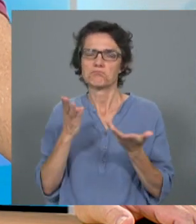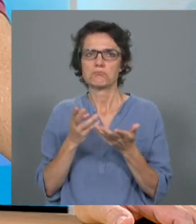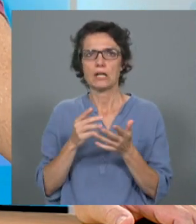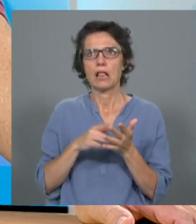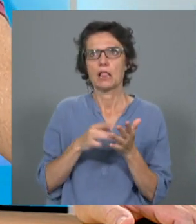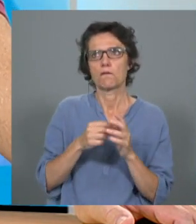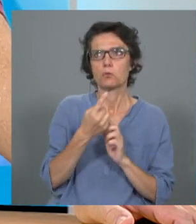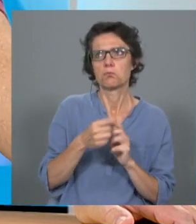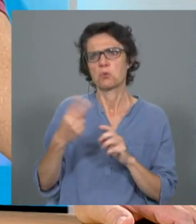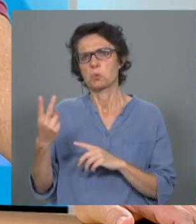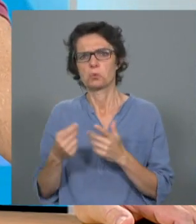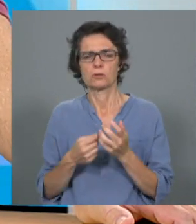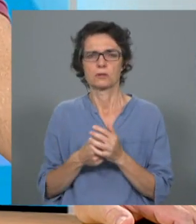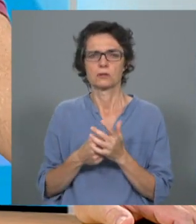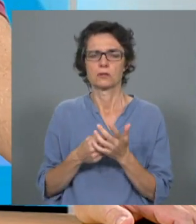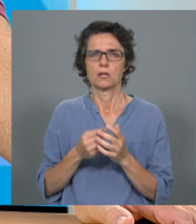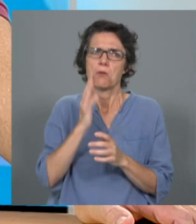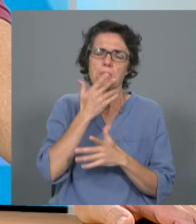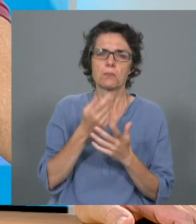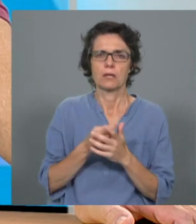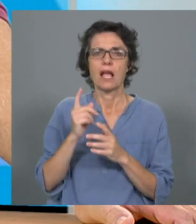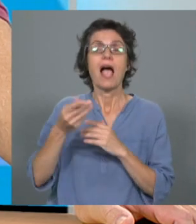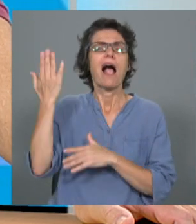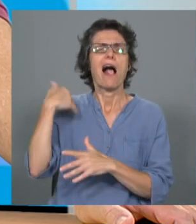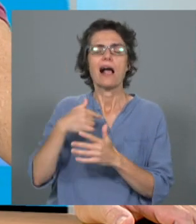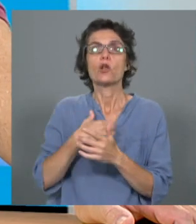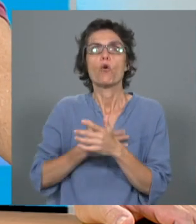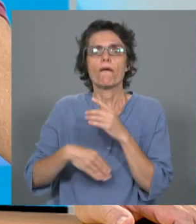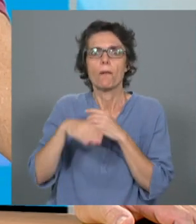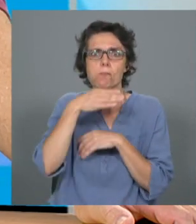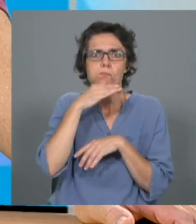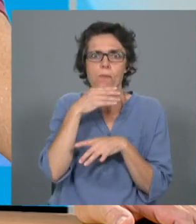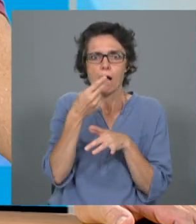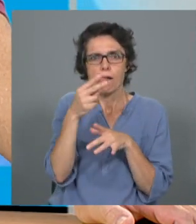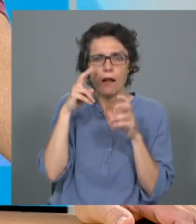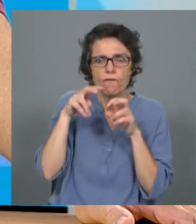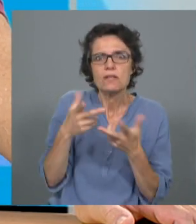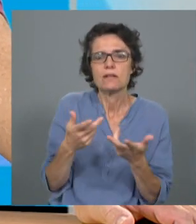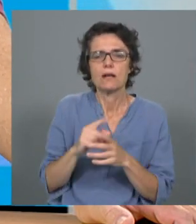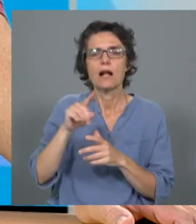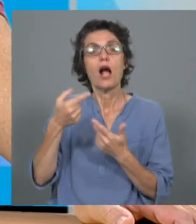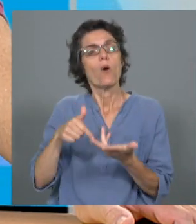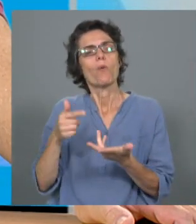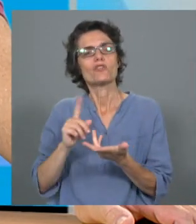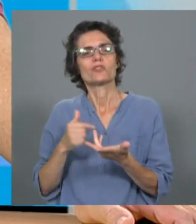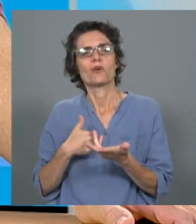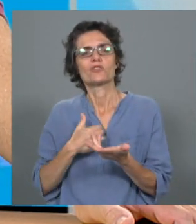tipo romance. Houve alturas em que era mais assim um policial. Eu gosto muito do género policial. Mas ultimamente não, literatura